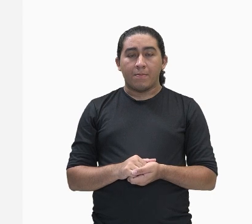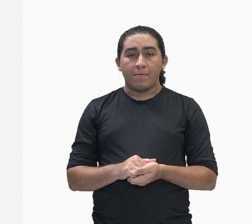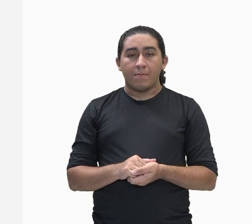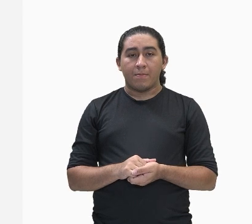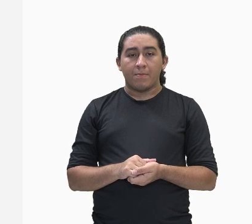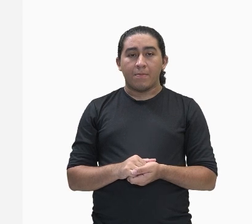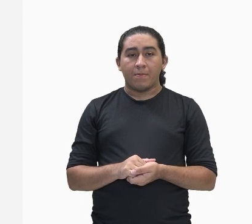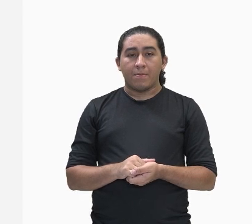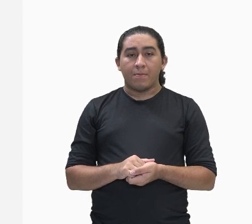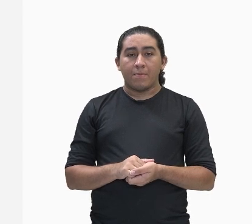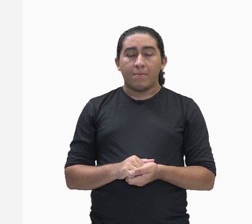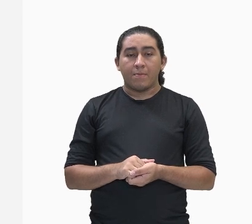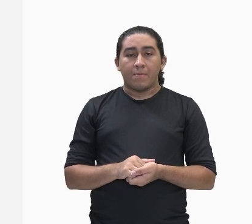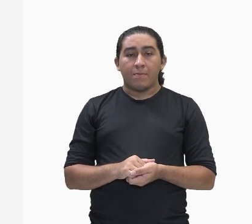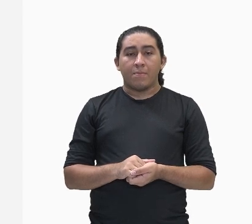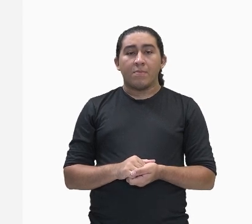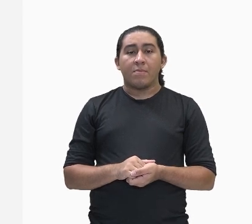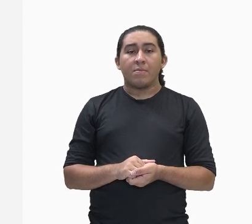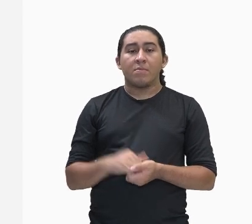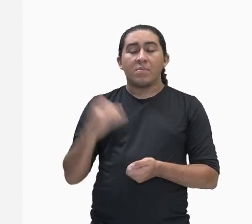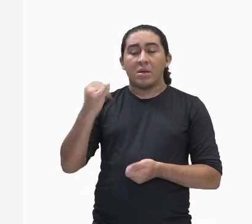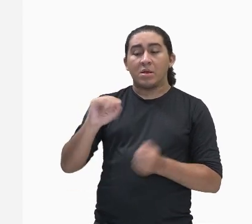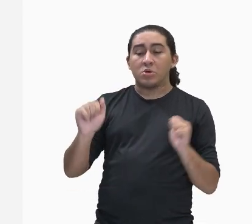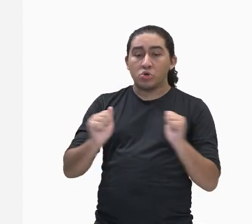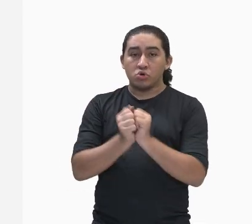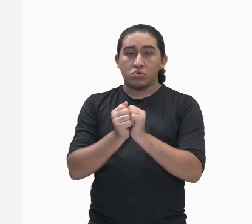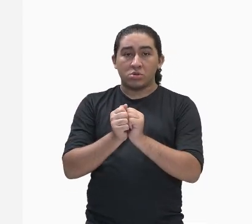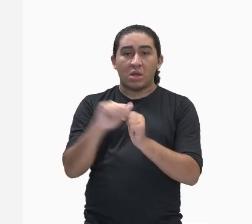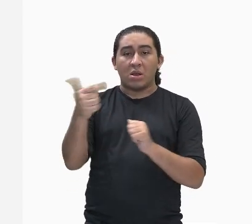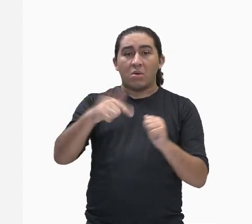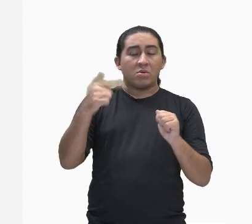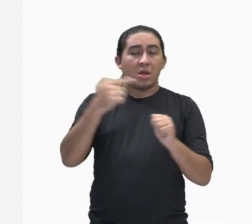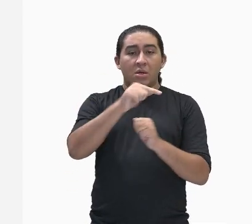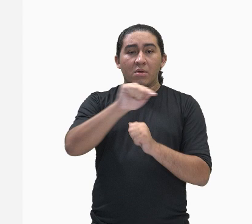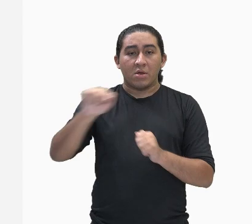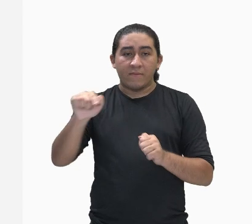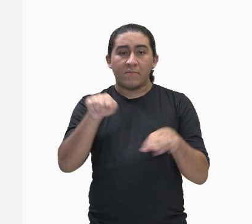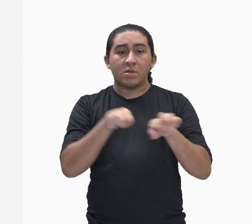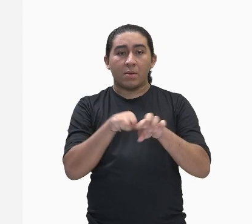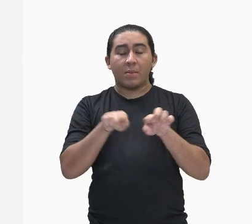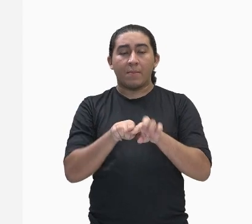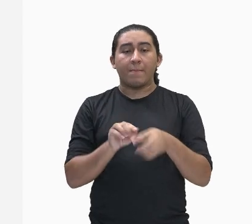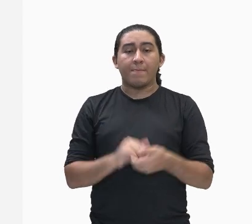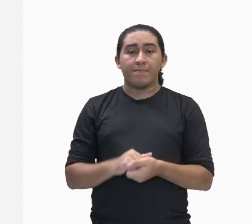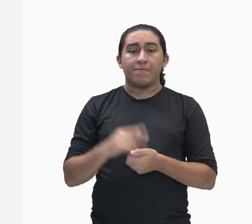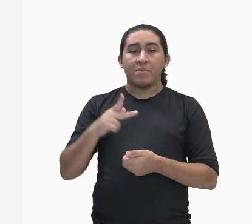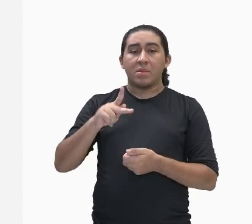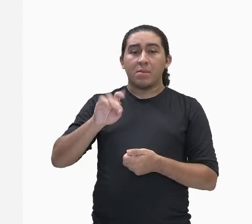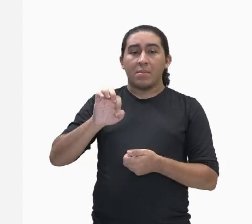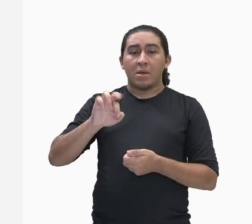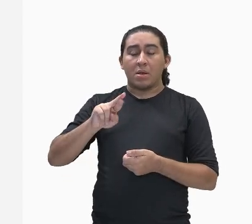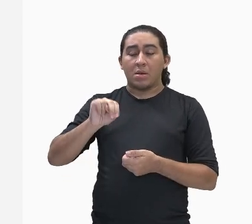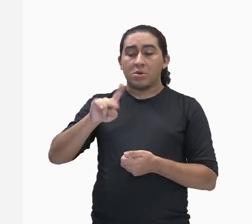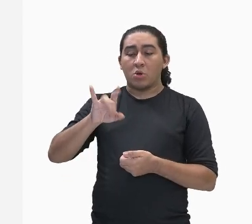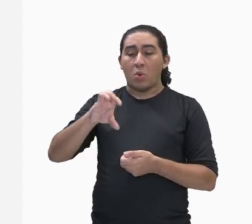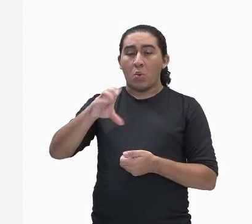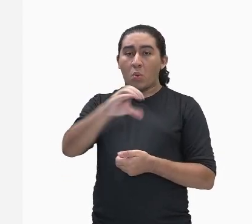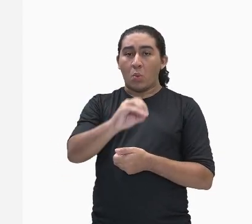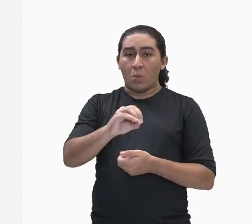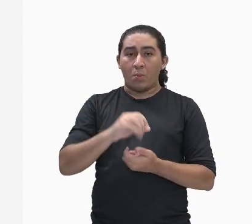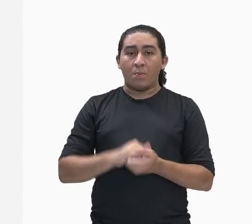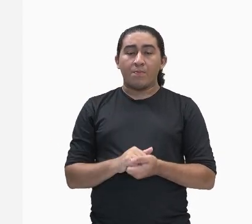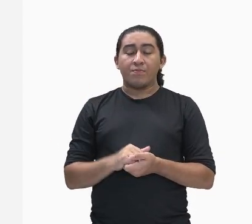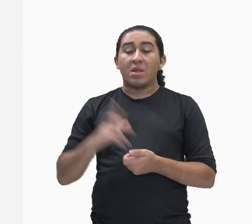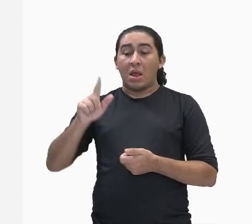justa posição, só juntado, sem o hífen, né. Já pernilongo, perna mais longo.